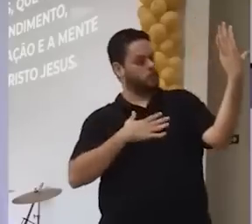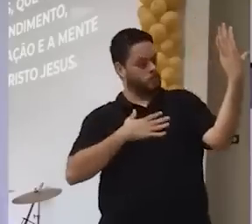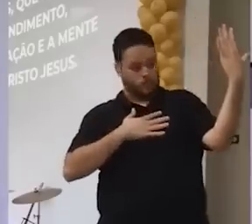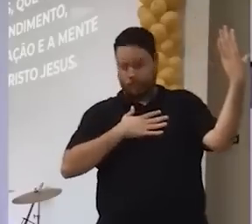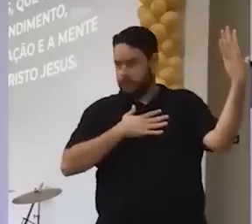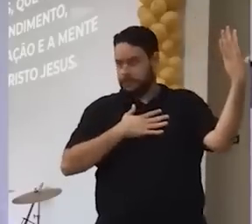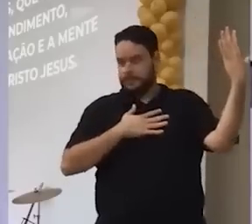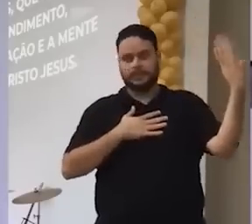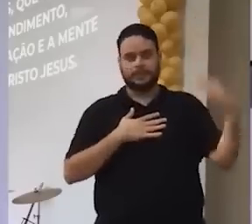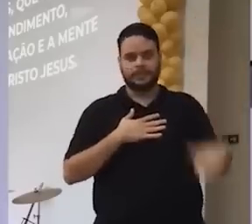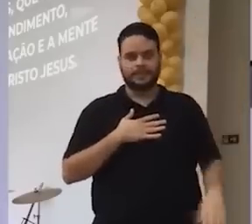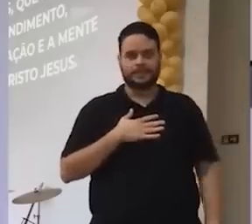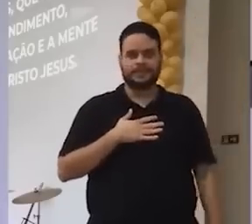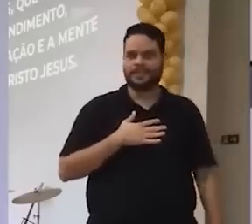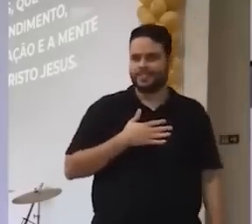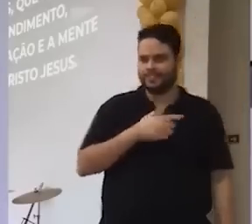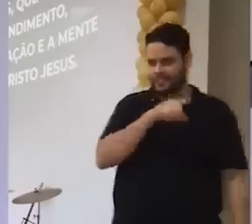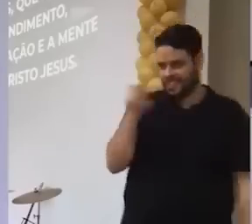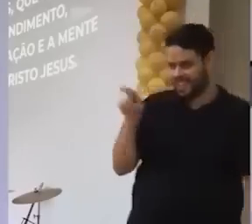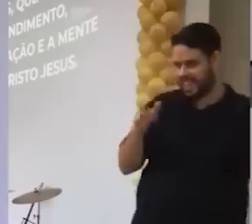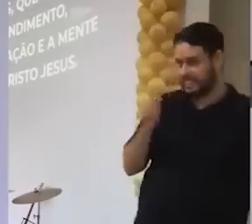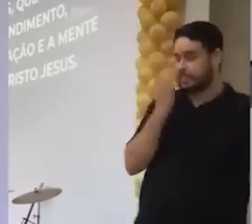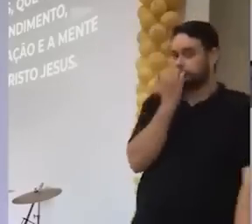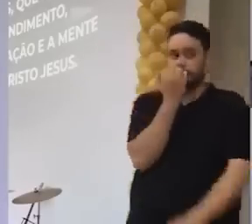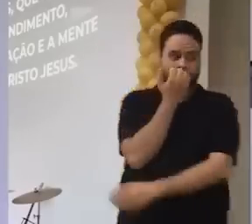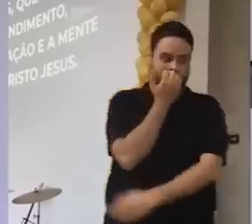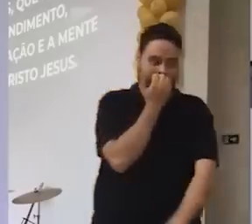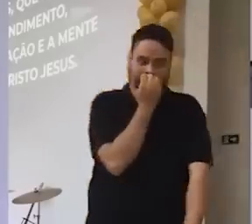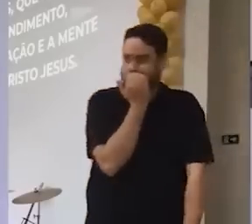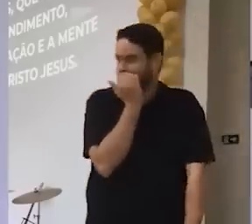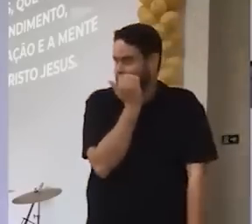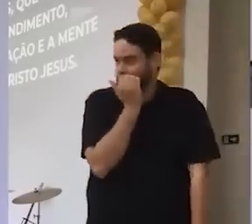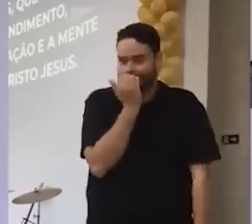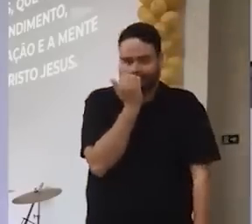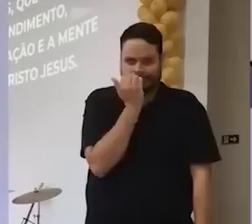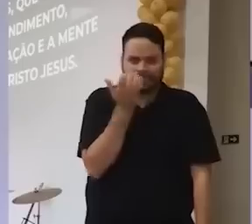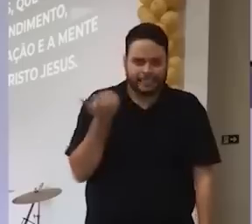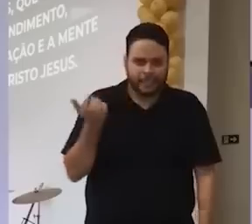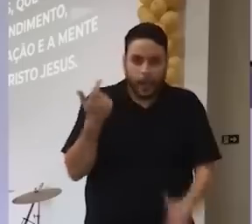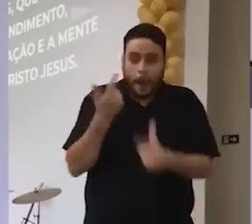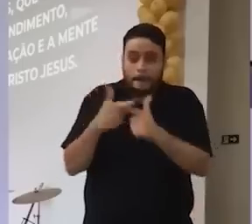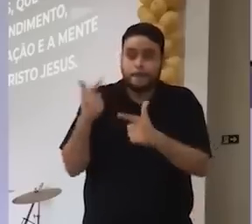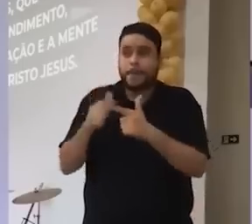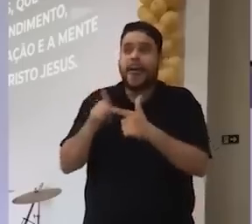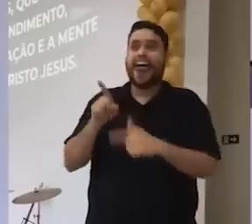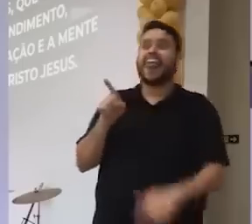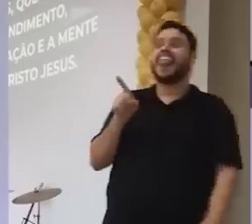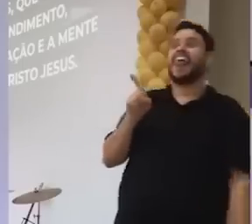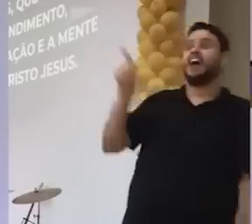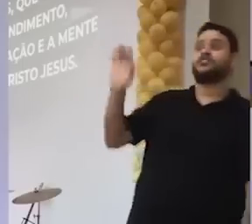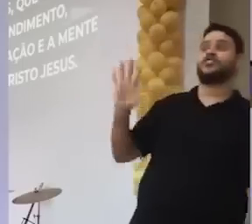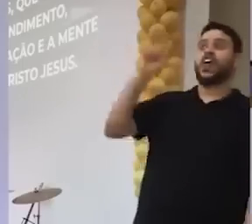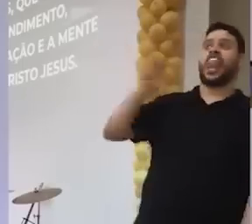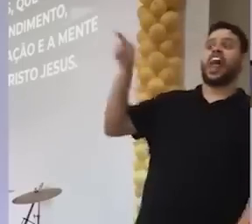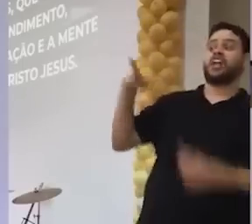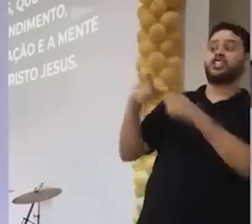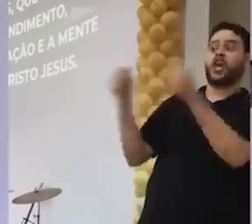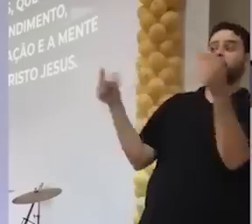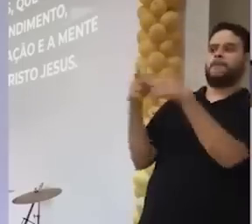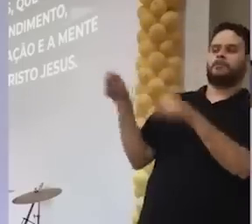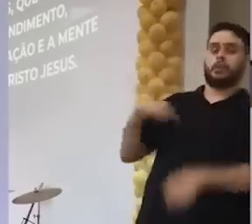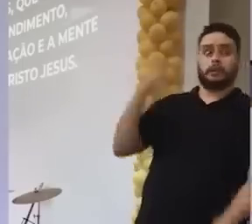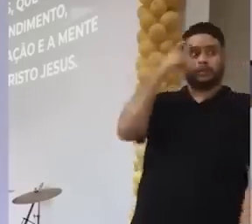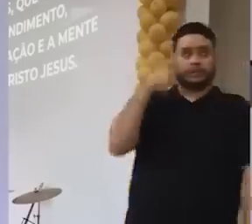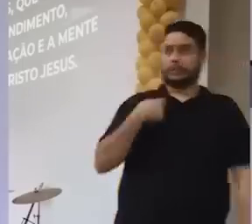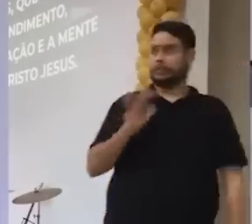Você é daquele tipo de gente que fica roendo as unhas? O problema está vindo lá no Japão, você pensa que já está batendo na porta da sua casa?